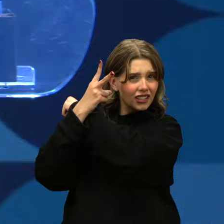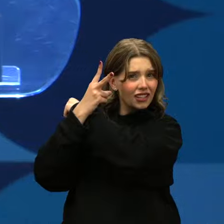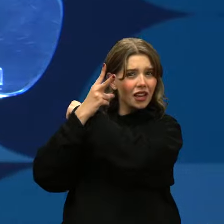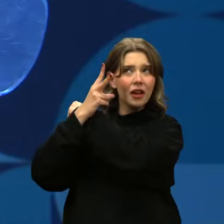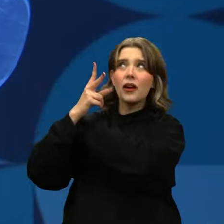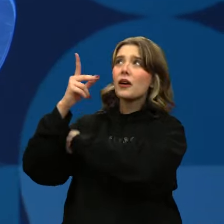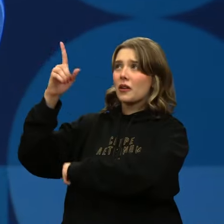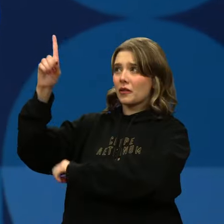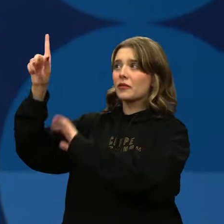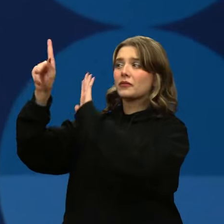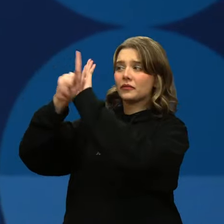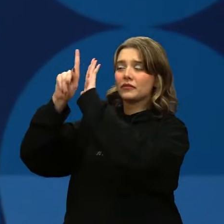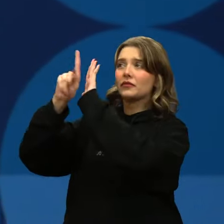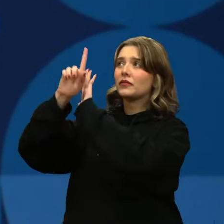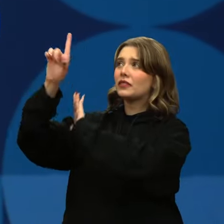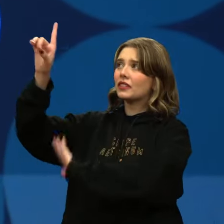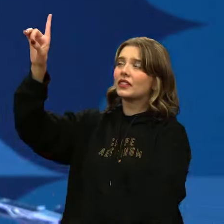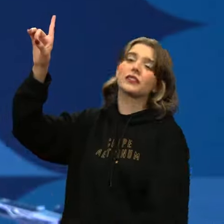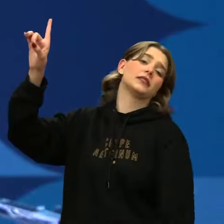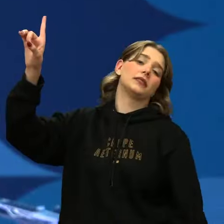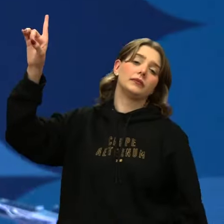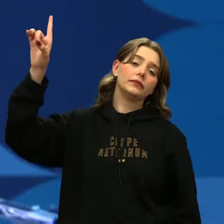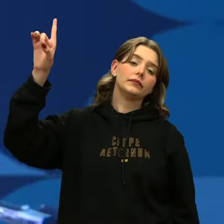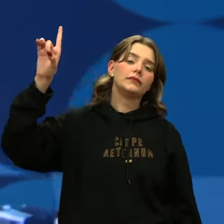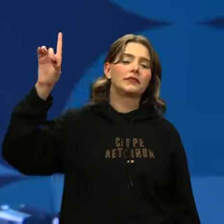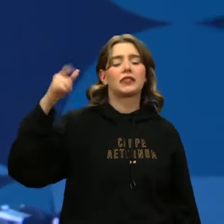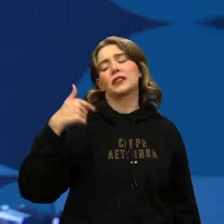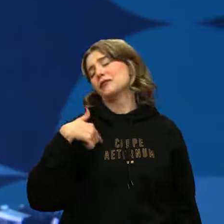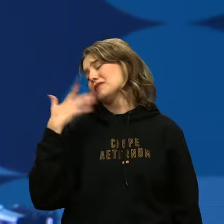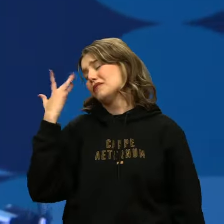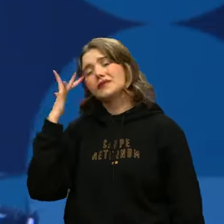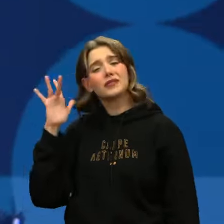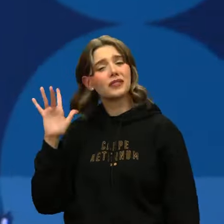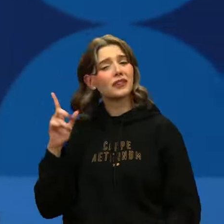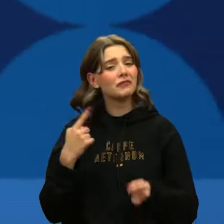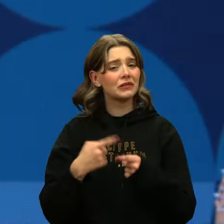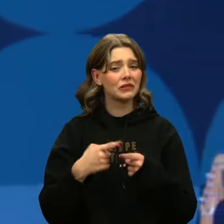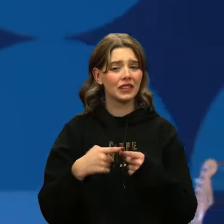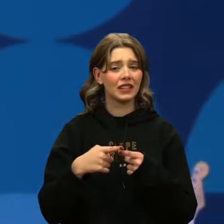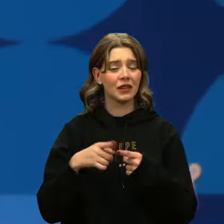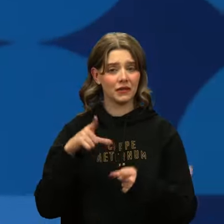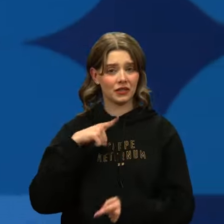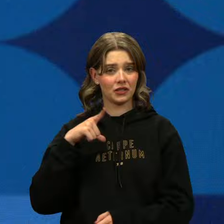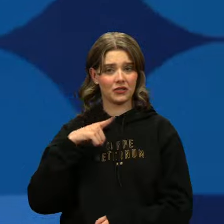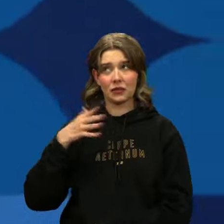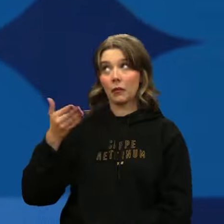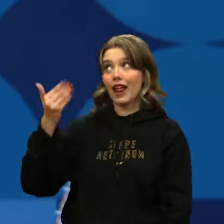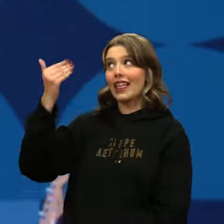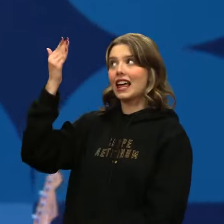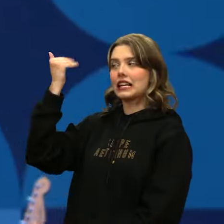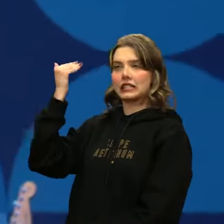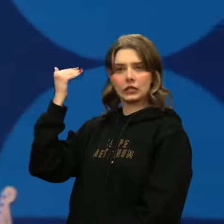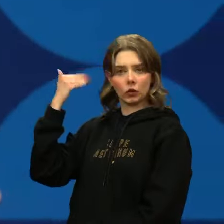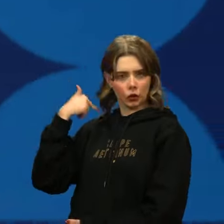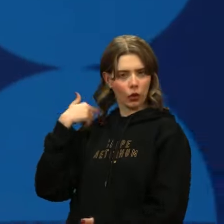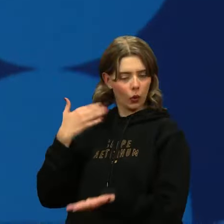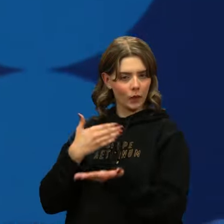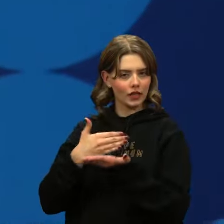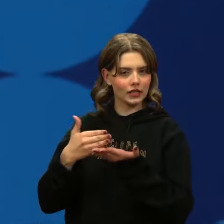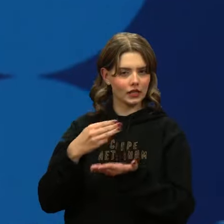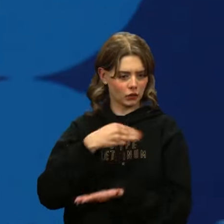pode permanecer firme? Eu não sei porquê, mas teve uma época no meu ministério, principalmente no começo, eu não